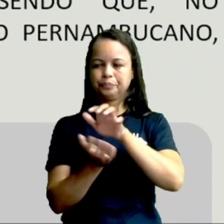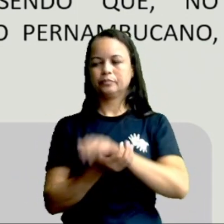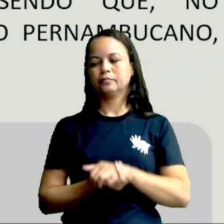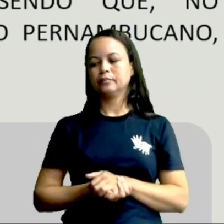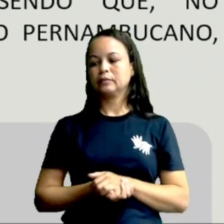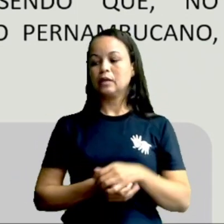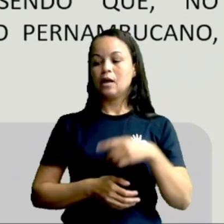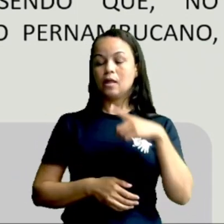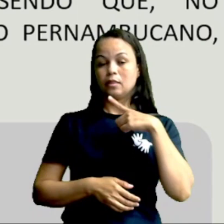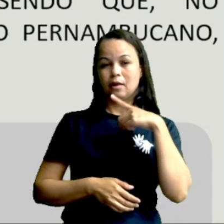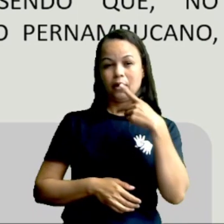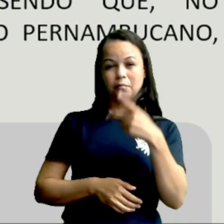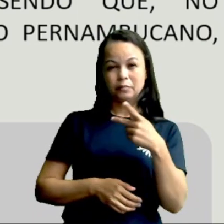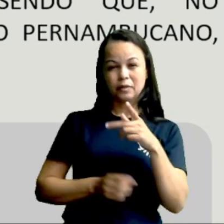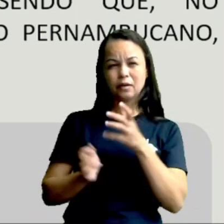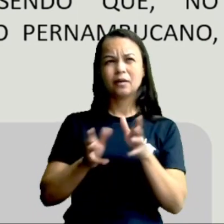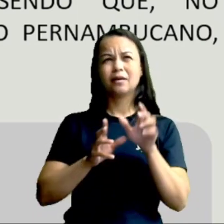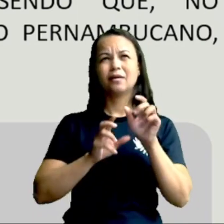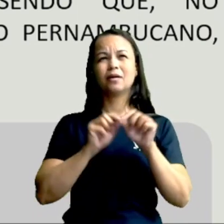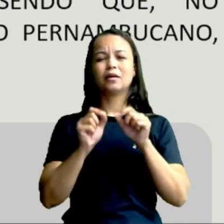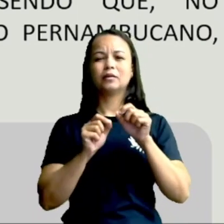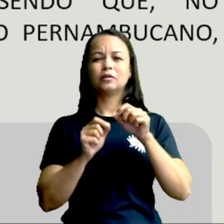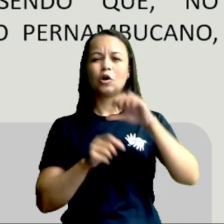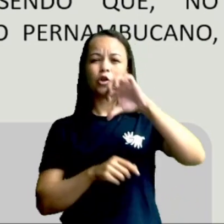temos aqui no nosso estado em torno de